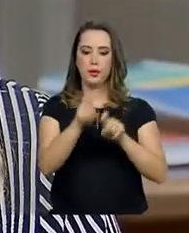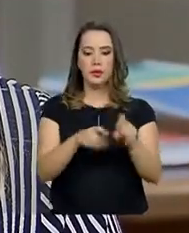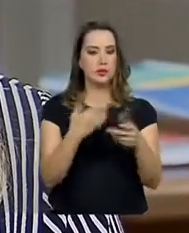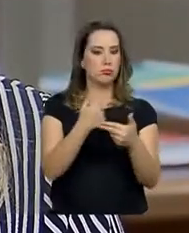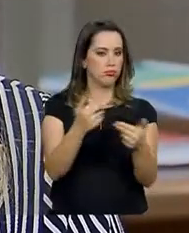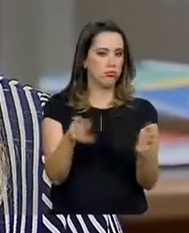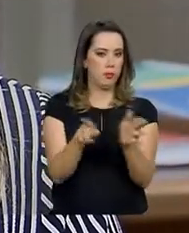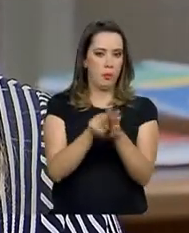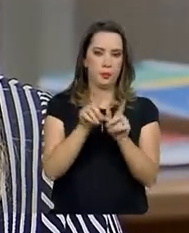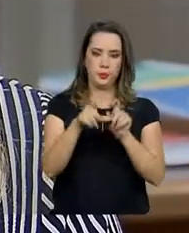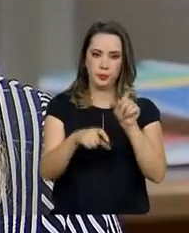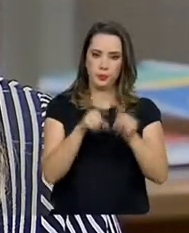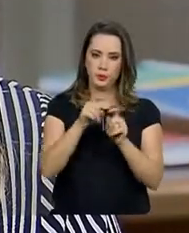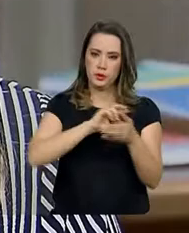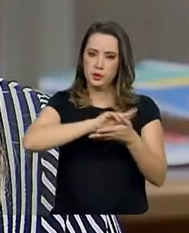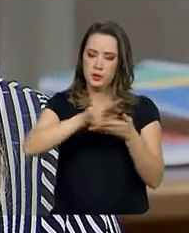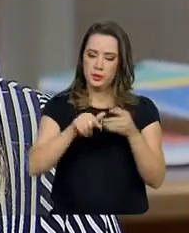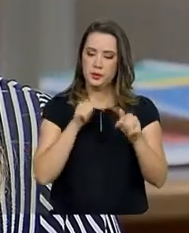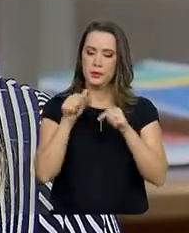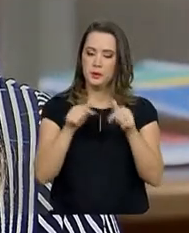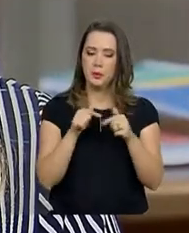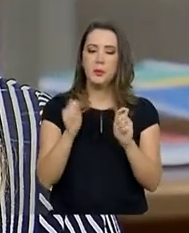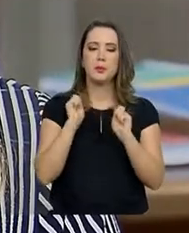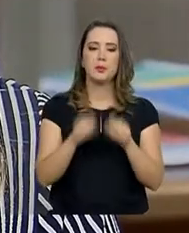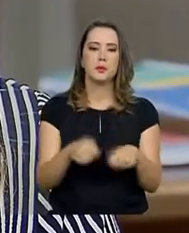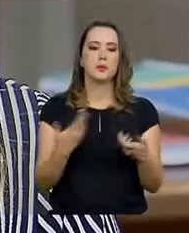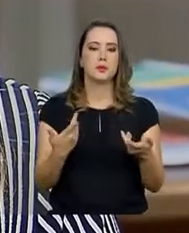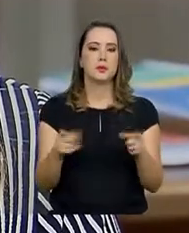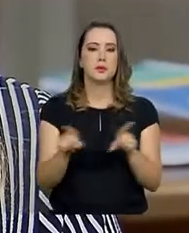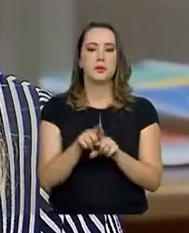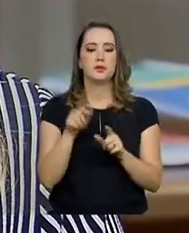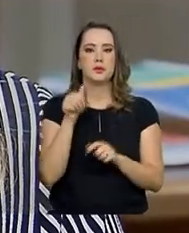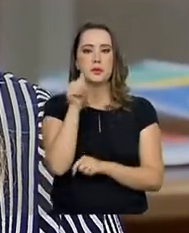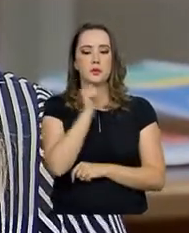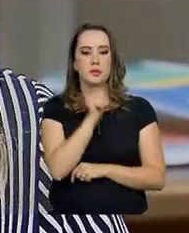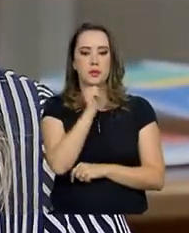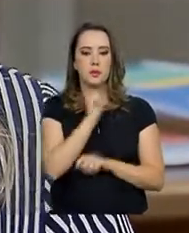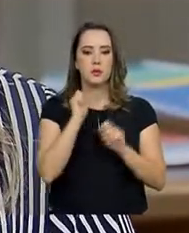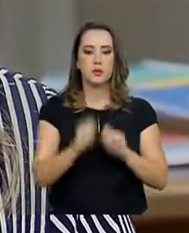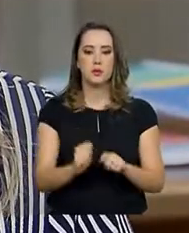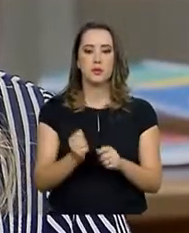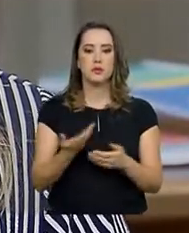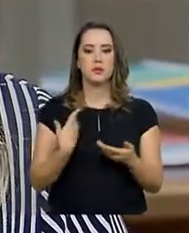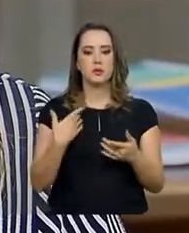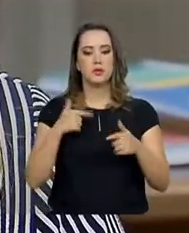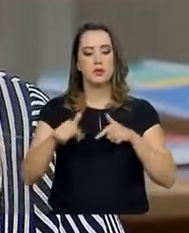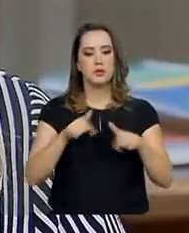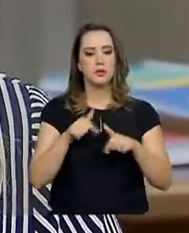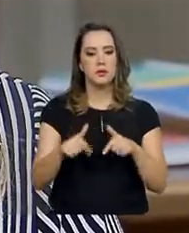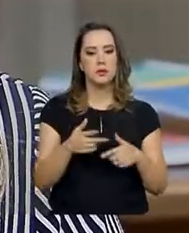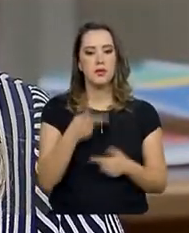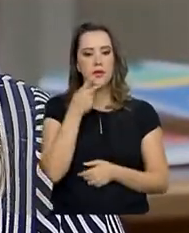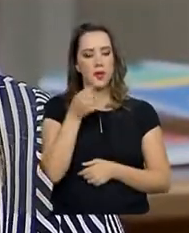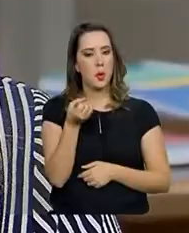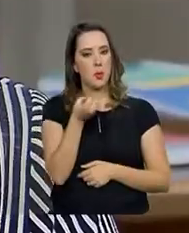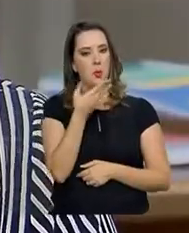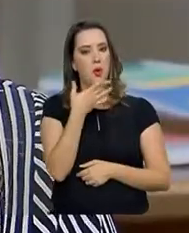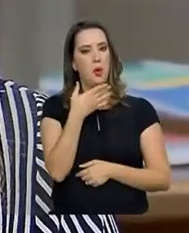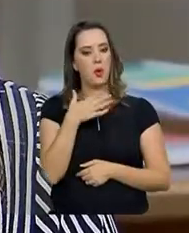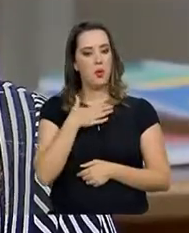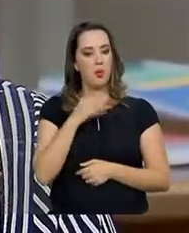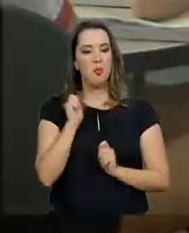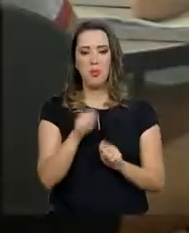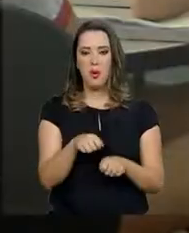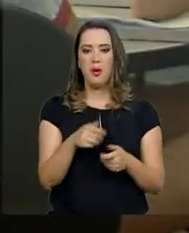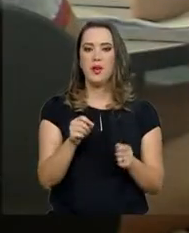computadores. Então tem várias ações na chamada que vai permitir isso, da menina poder colocar a mão na massa e falar, nossa, é isso? Que legal, eu